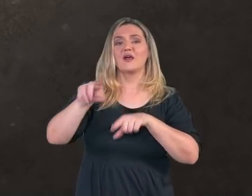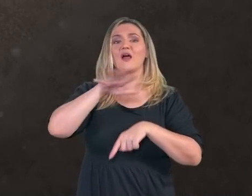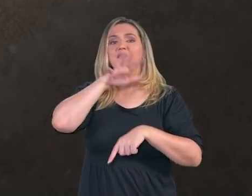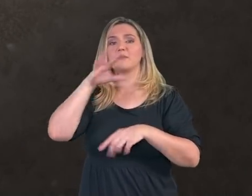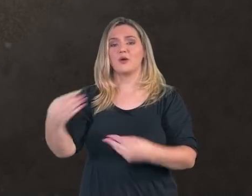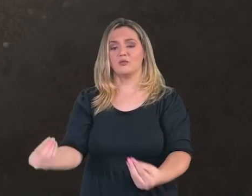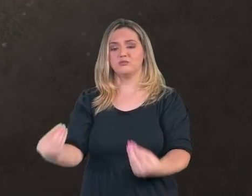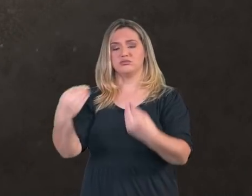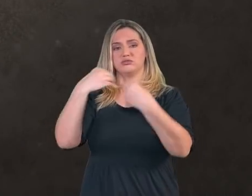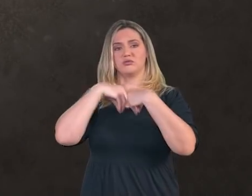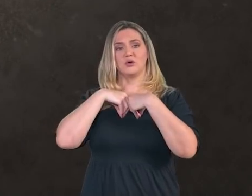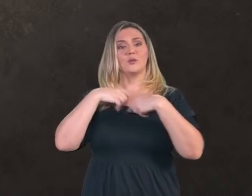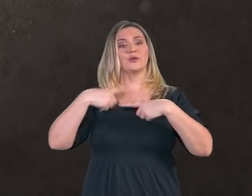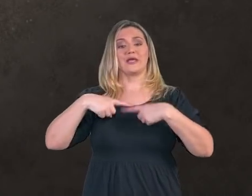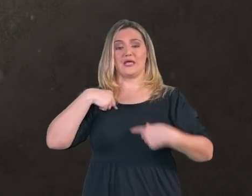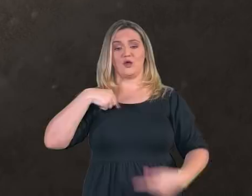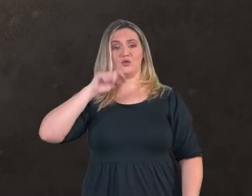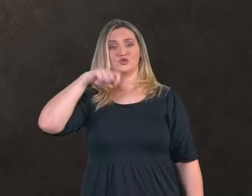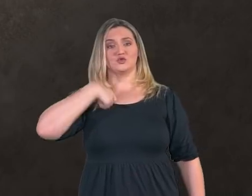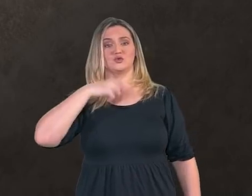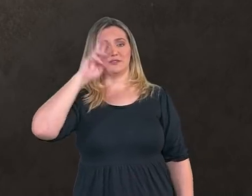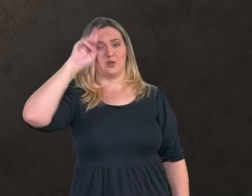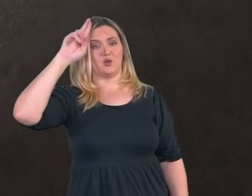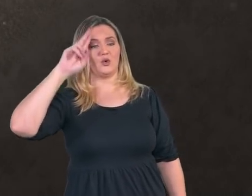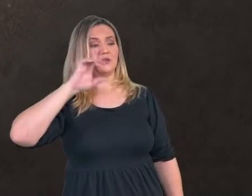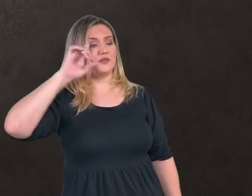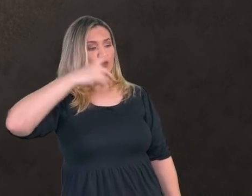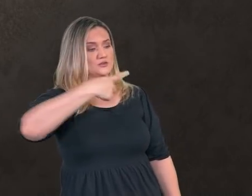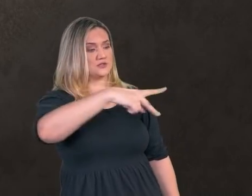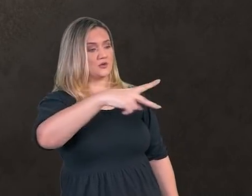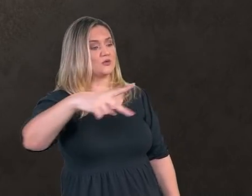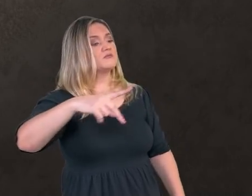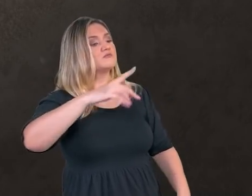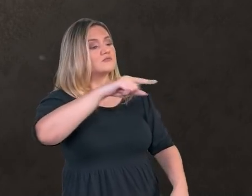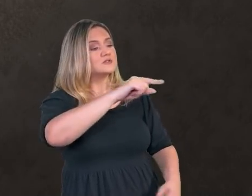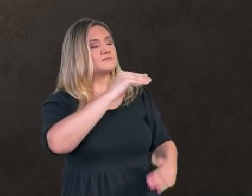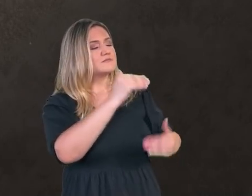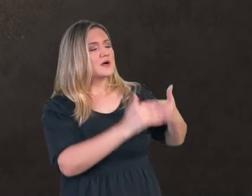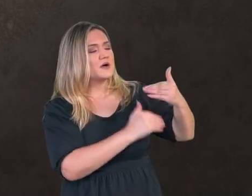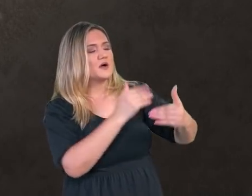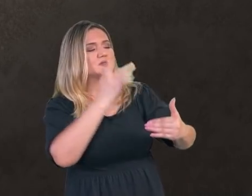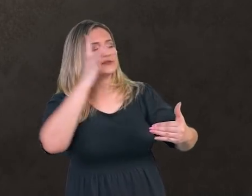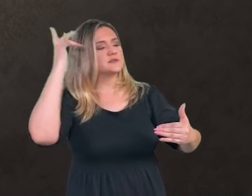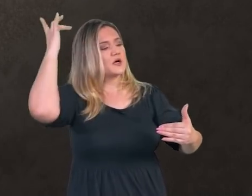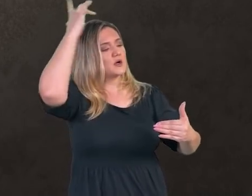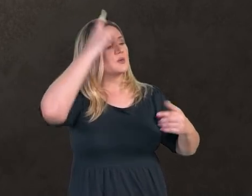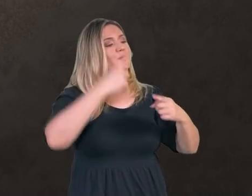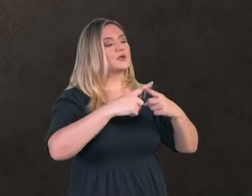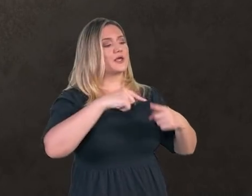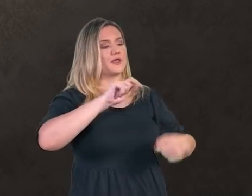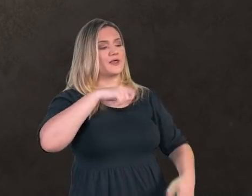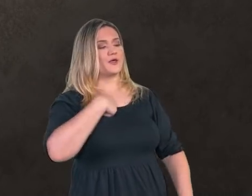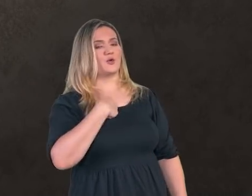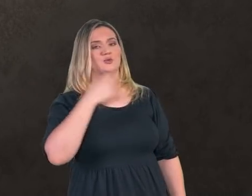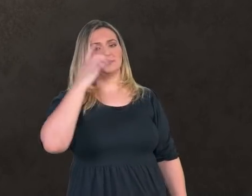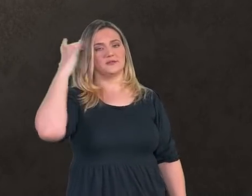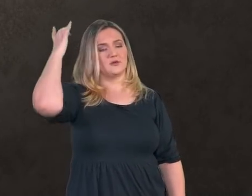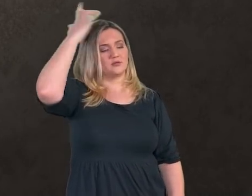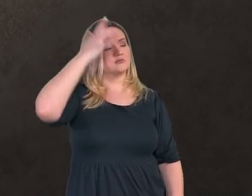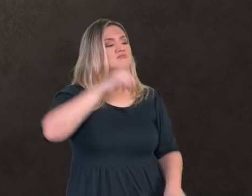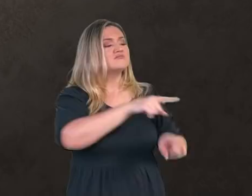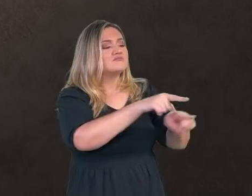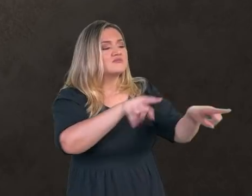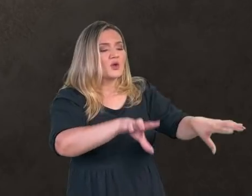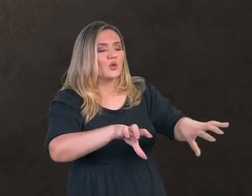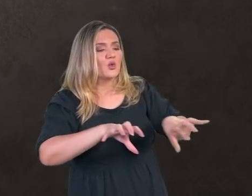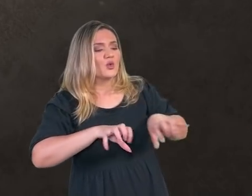impuros, pois eu sou o Senhor Deus de vocês. Consagrem-se e sejam santos, porque eu sou santo. Não se tornem impuros